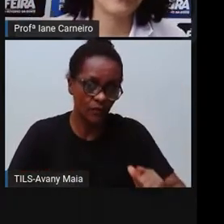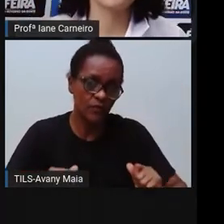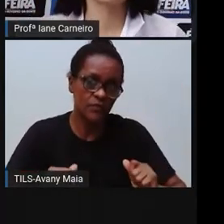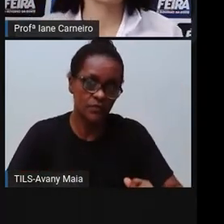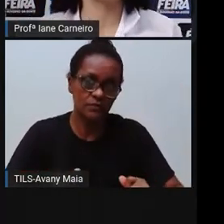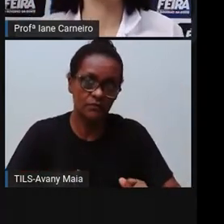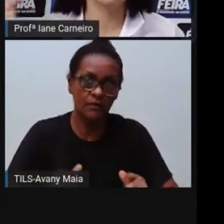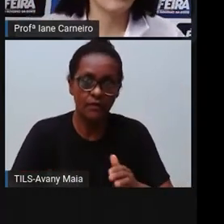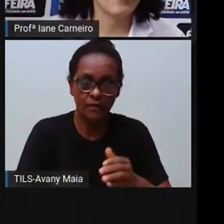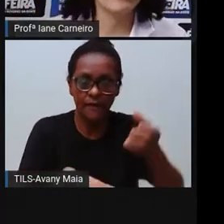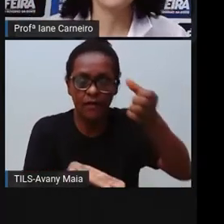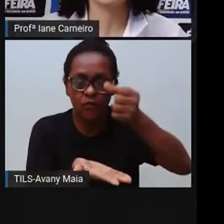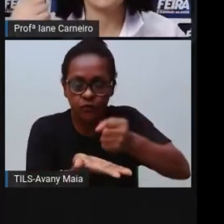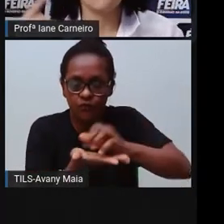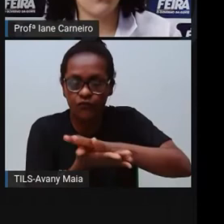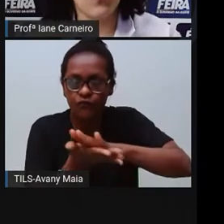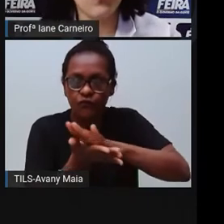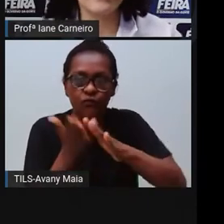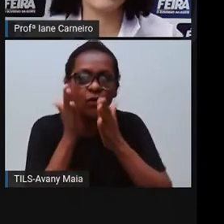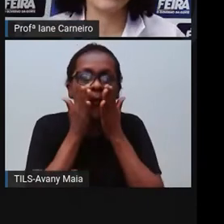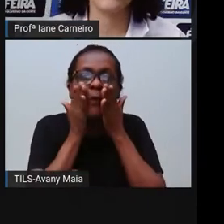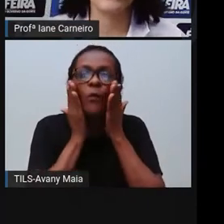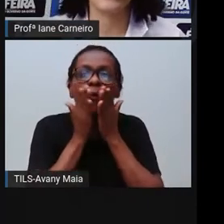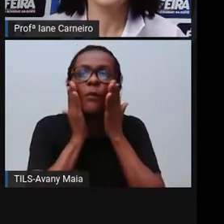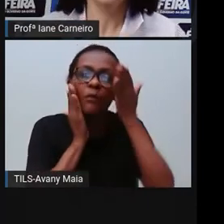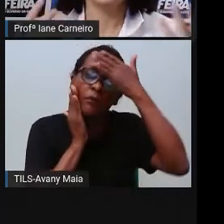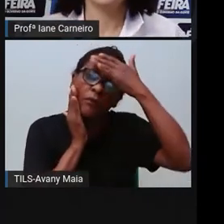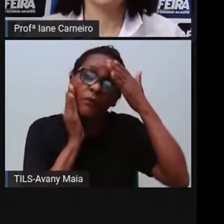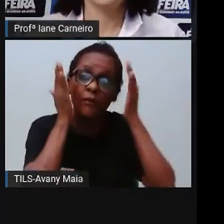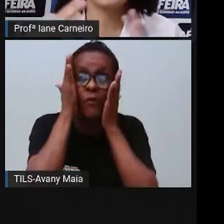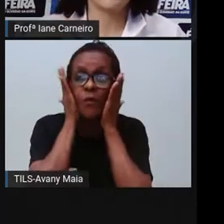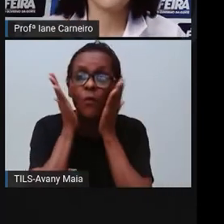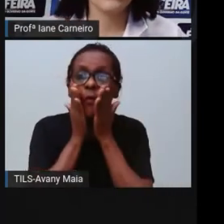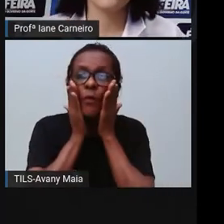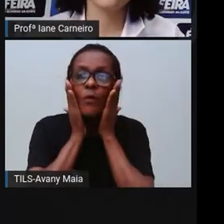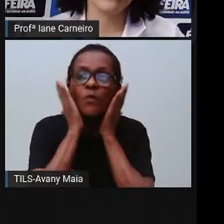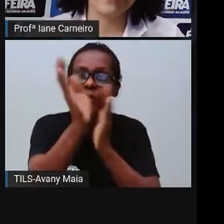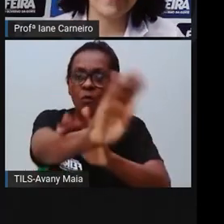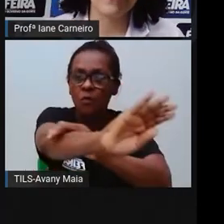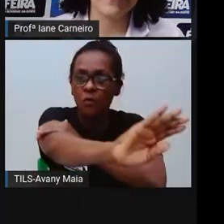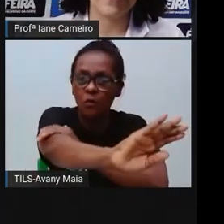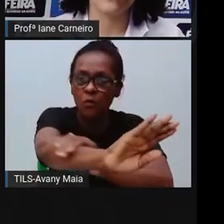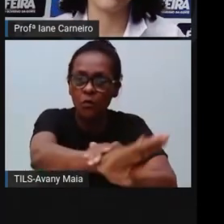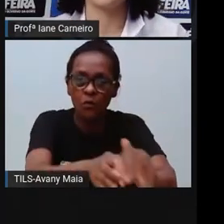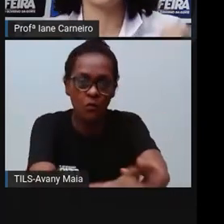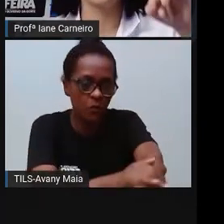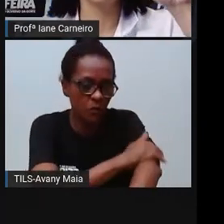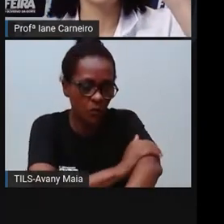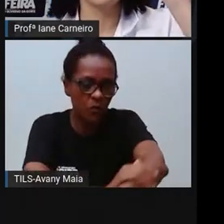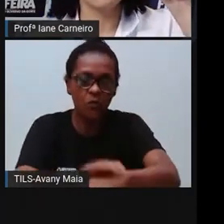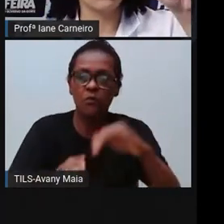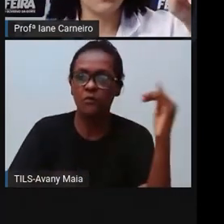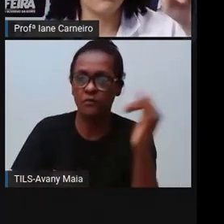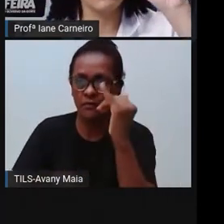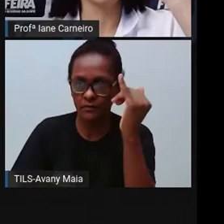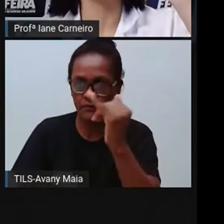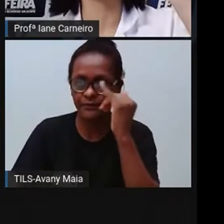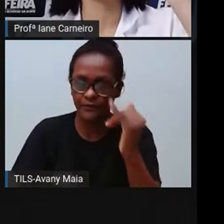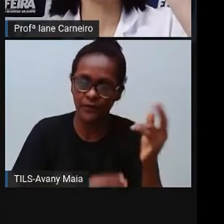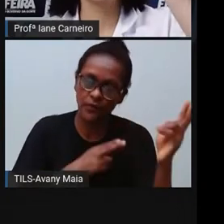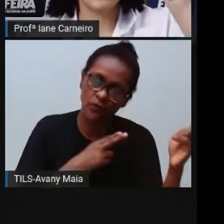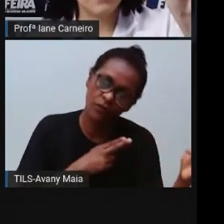usar protetor solar também, usar um óculos, se você puder. Então, é importante todos esses cuidados. Então, ó, dormir